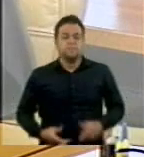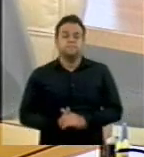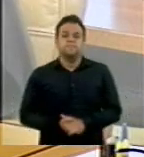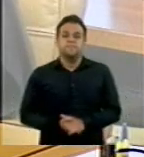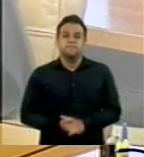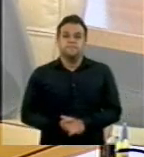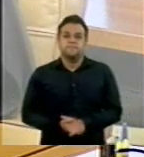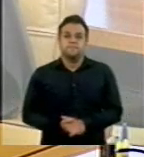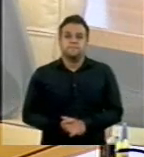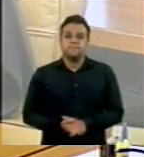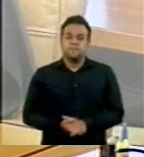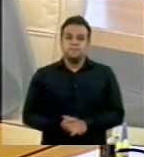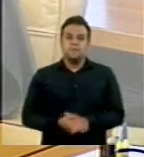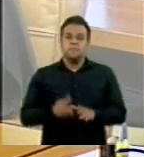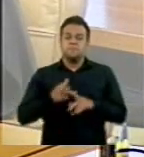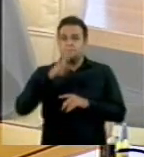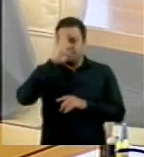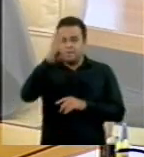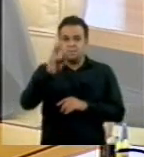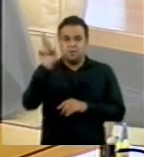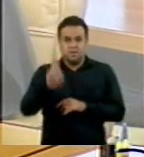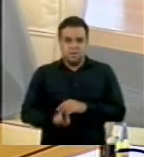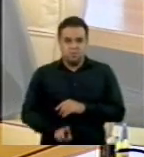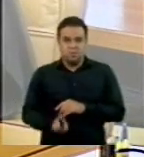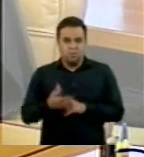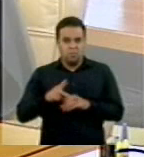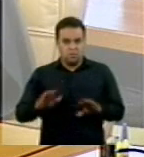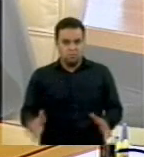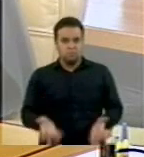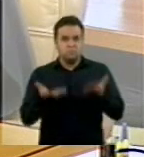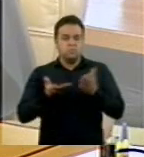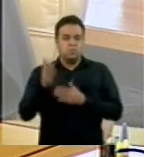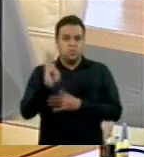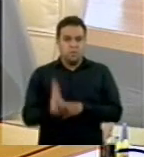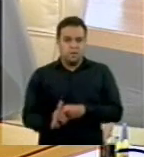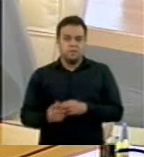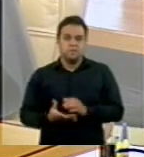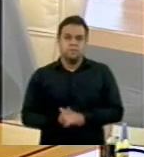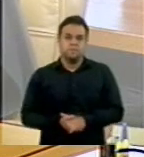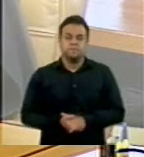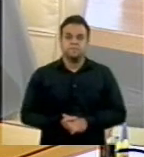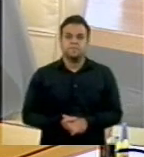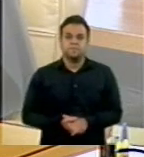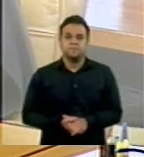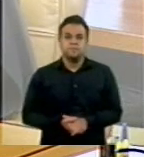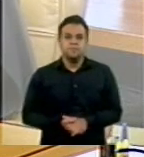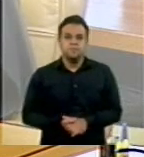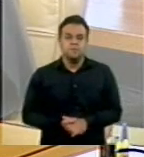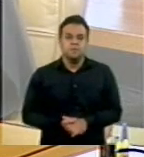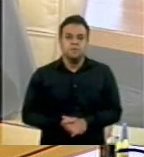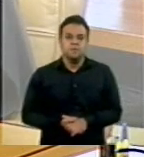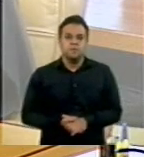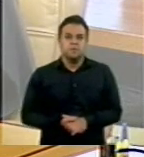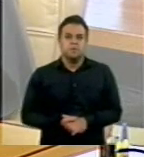nossa República e do Estado constitucional que ela vivifica. Não se pode coadunar, portanto, com um modo